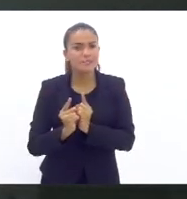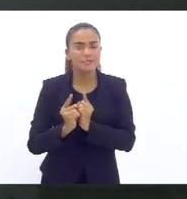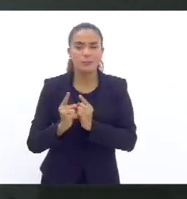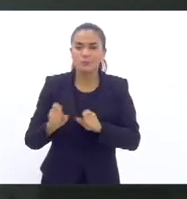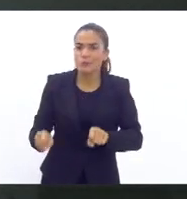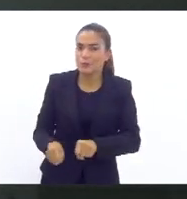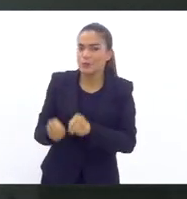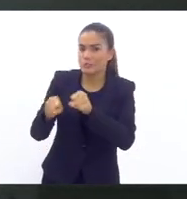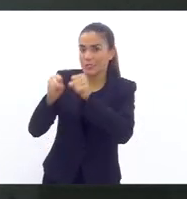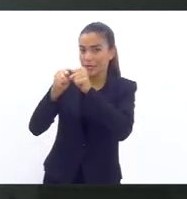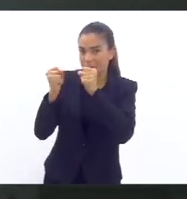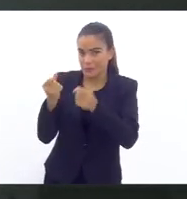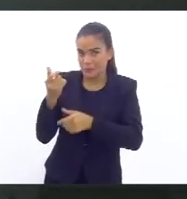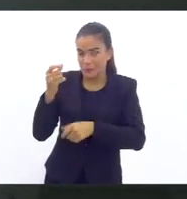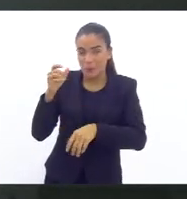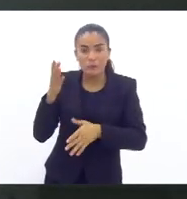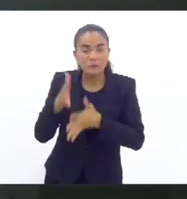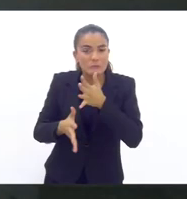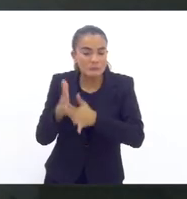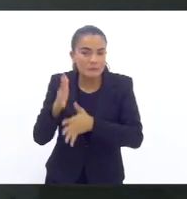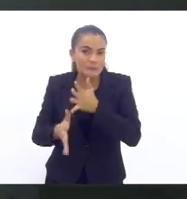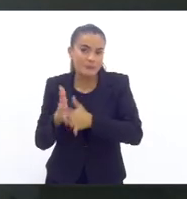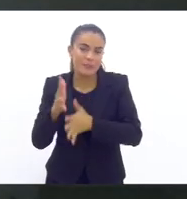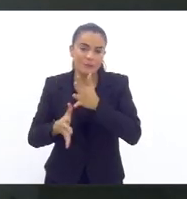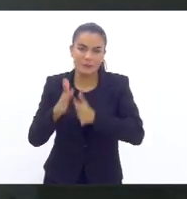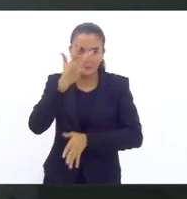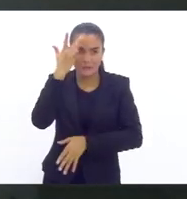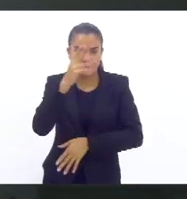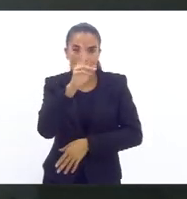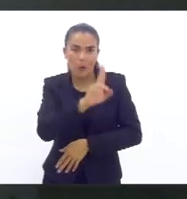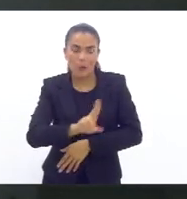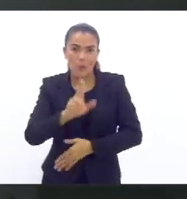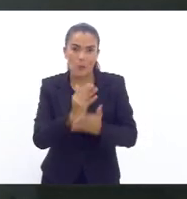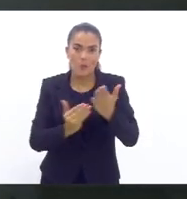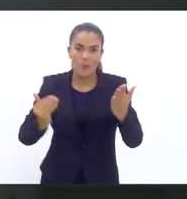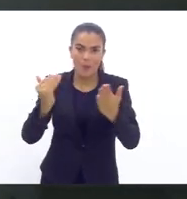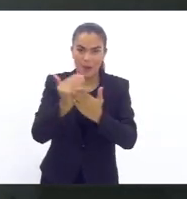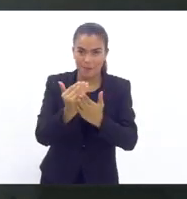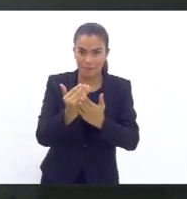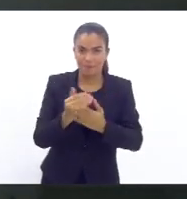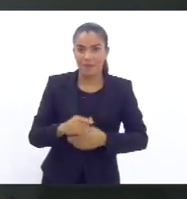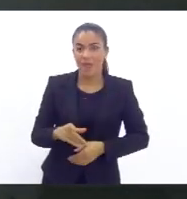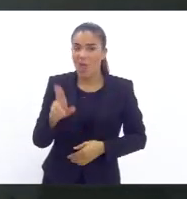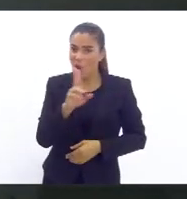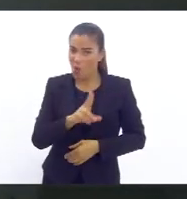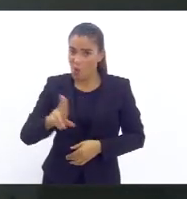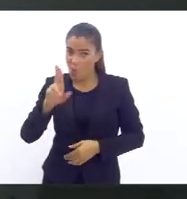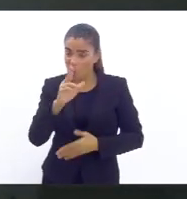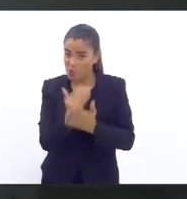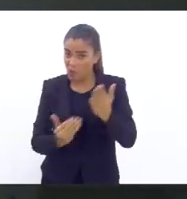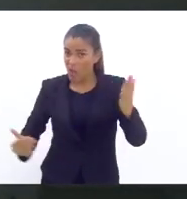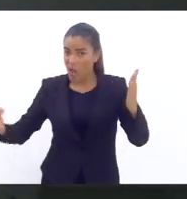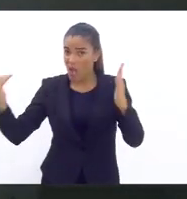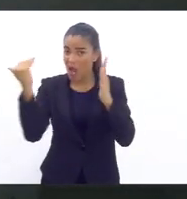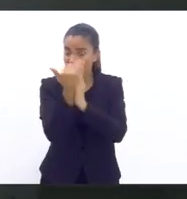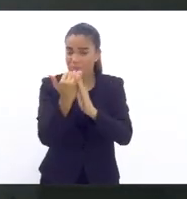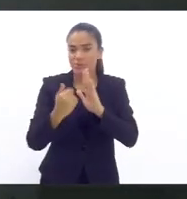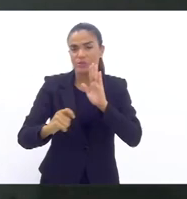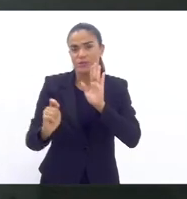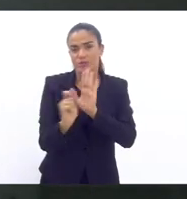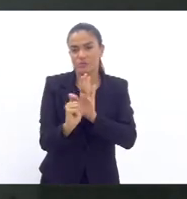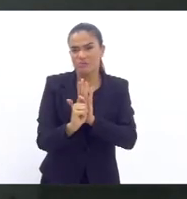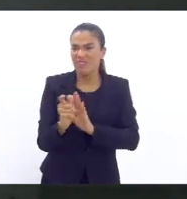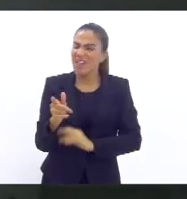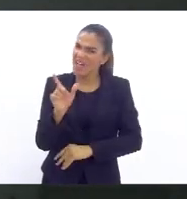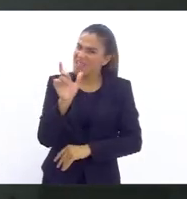riscos desse sujeitos que fazem uso né e vamos dizer assim é um uso abusivo né de drogas e é um